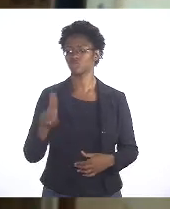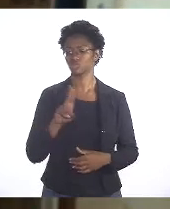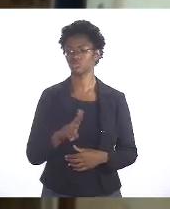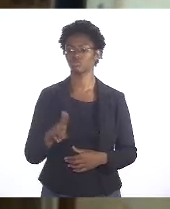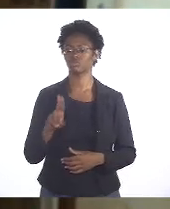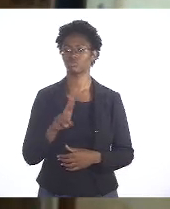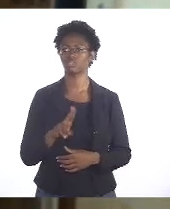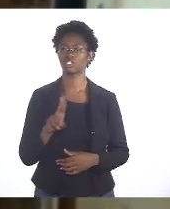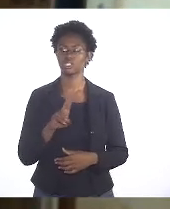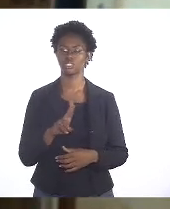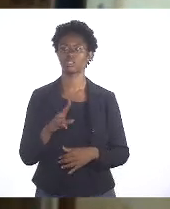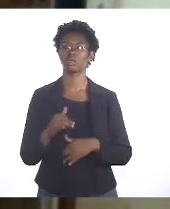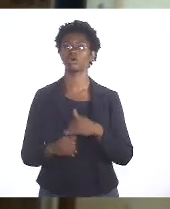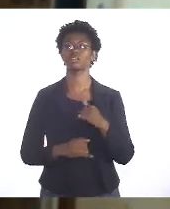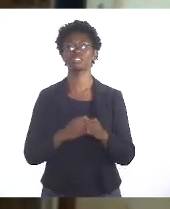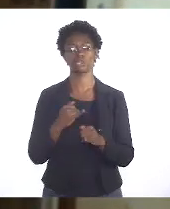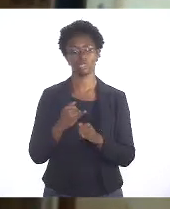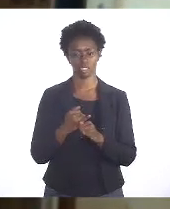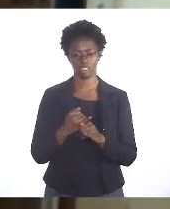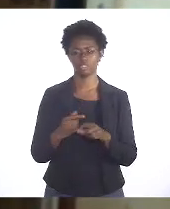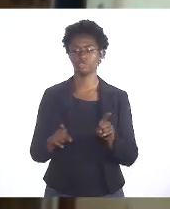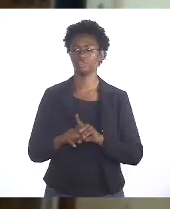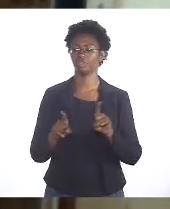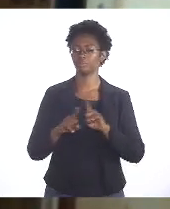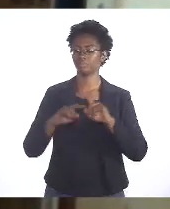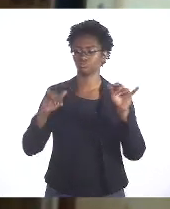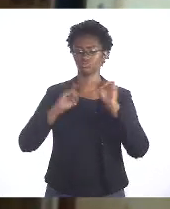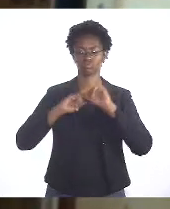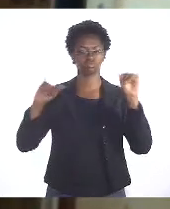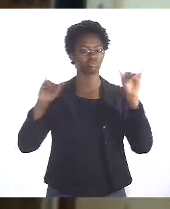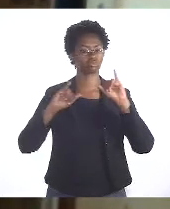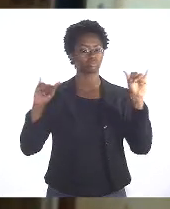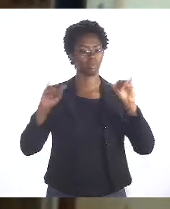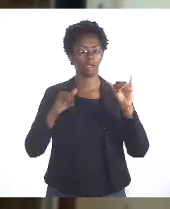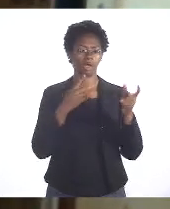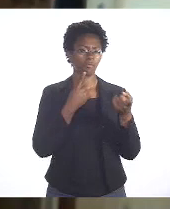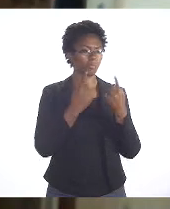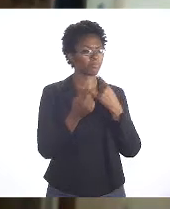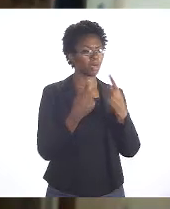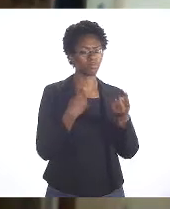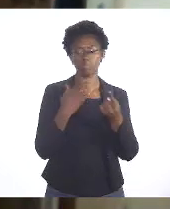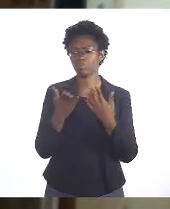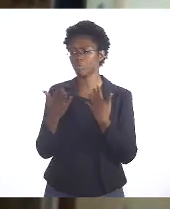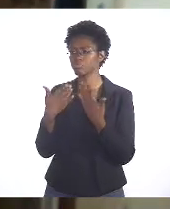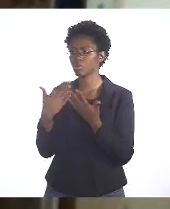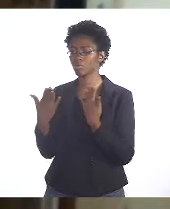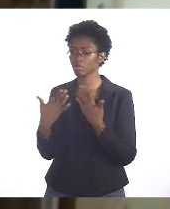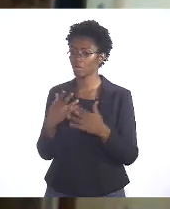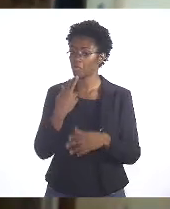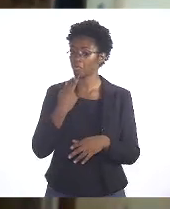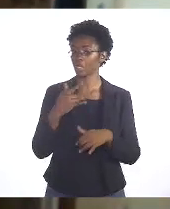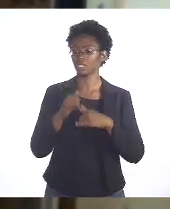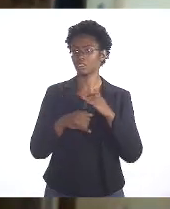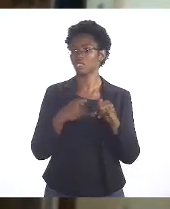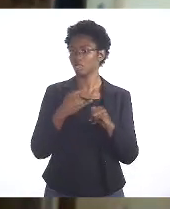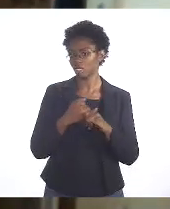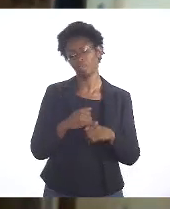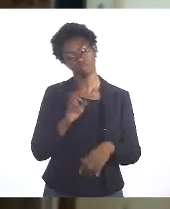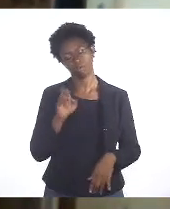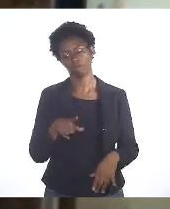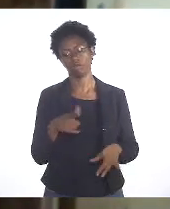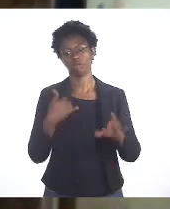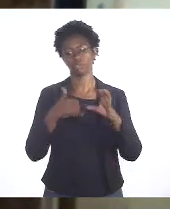da internet e as campanhas boca a boca, né? E quando eu digo internet, é Zap,